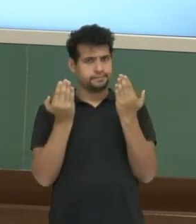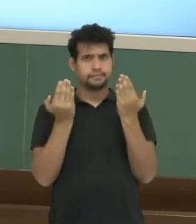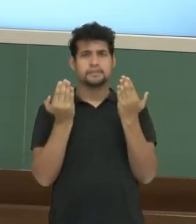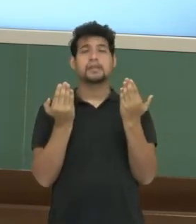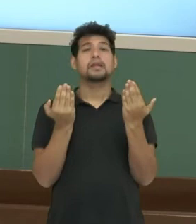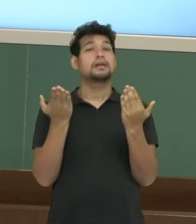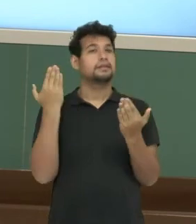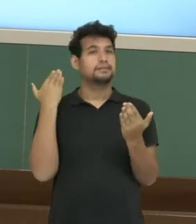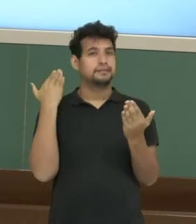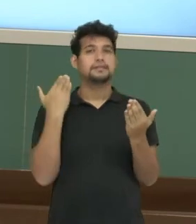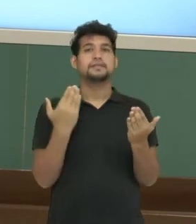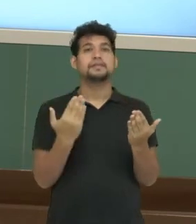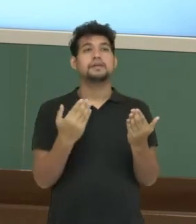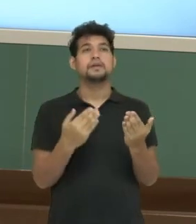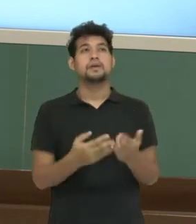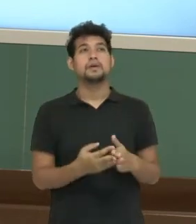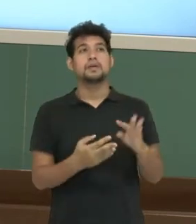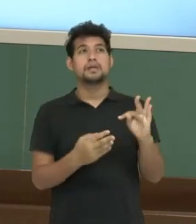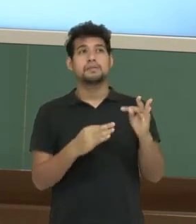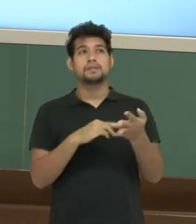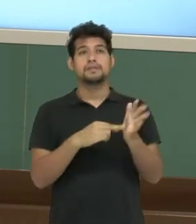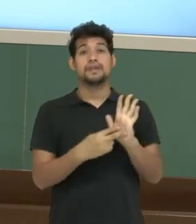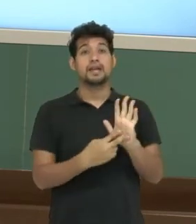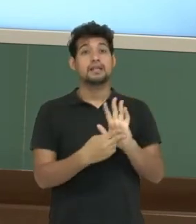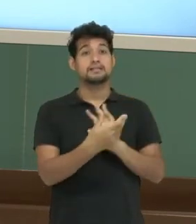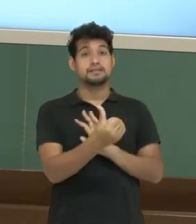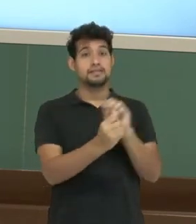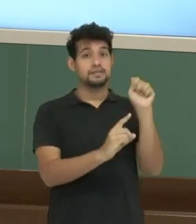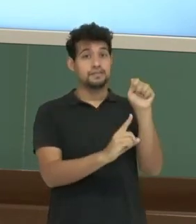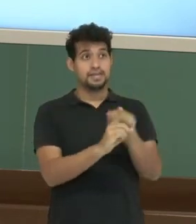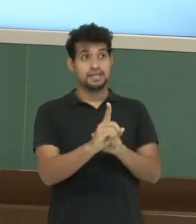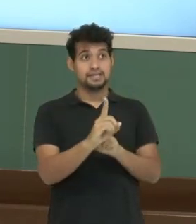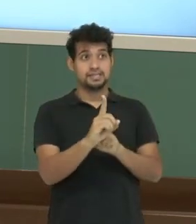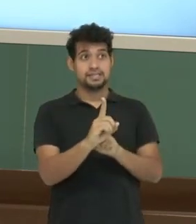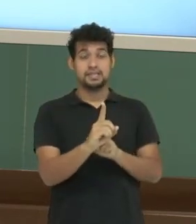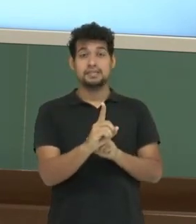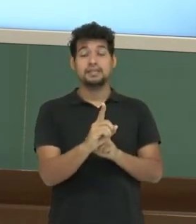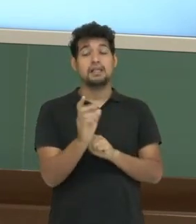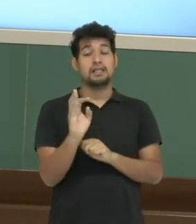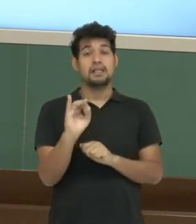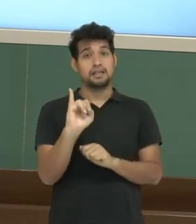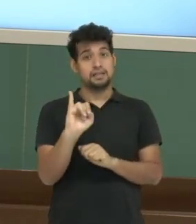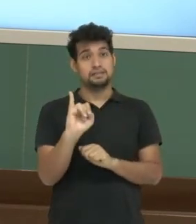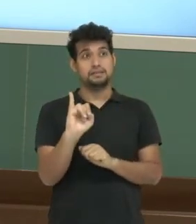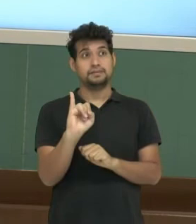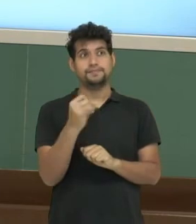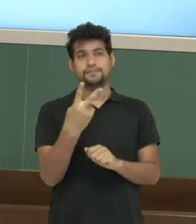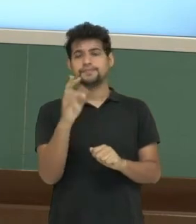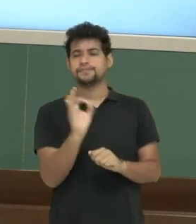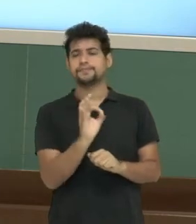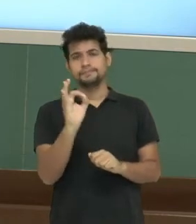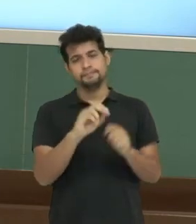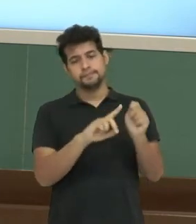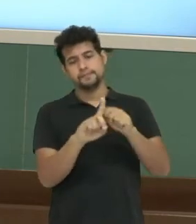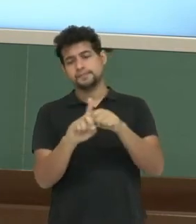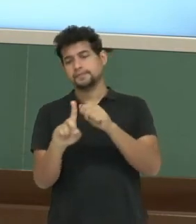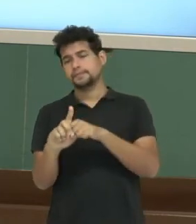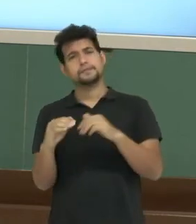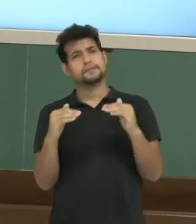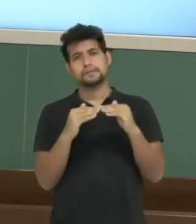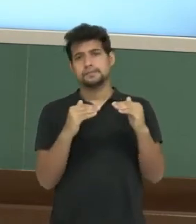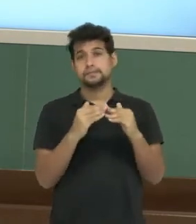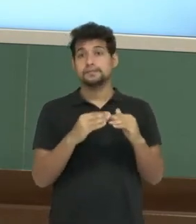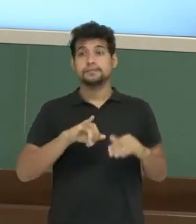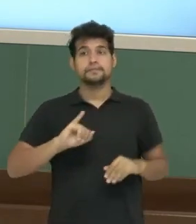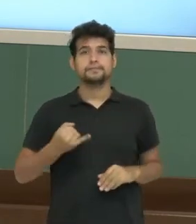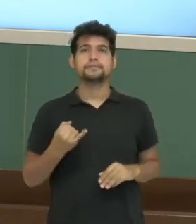primeiro o tempo era 3 meses a 4%. Essa aqui é 6 meses a 2%. Então, não adianta. O juro,